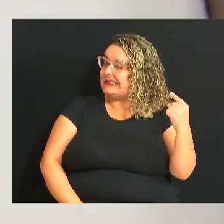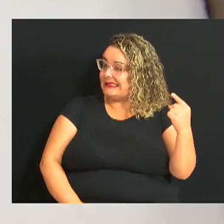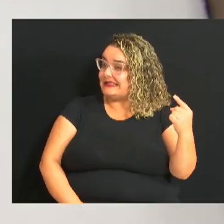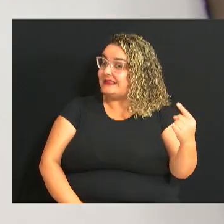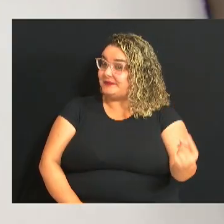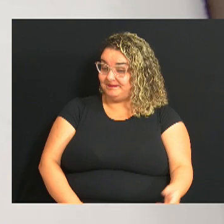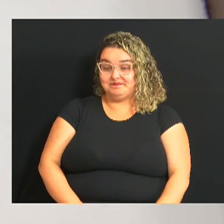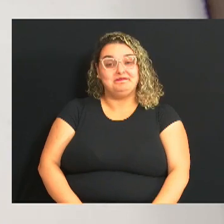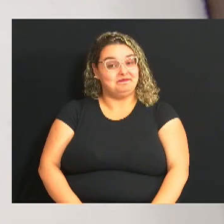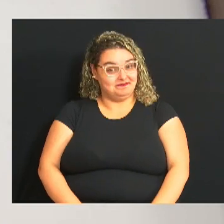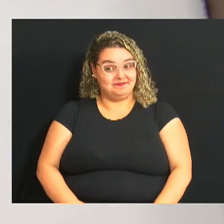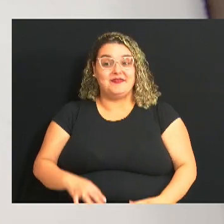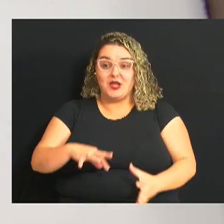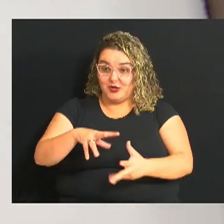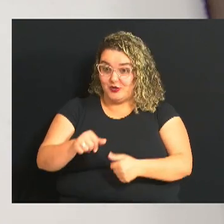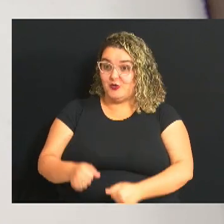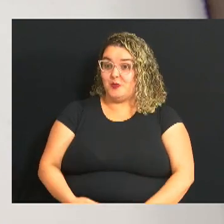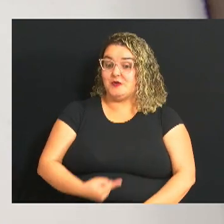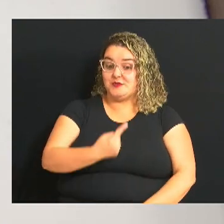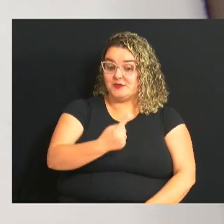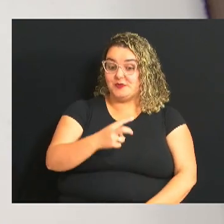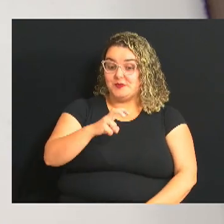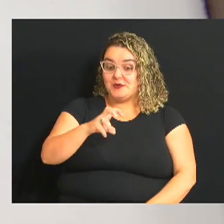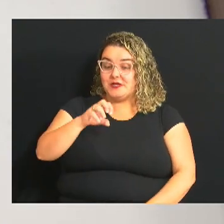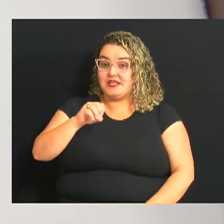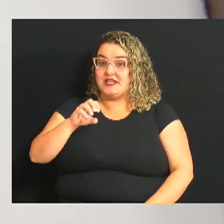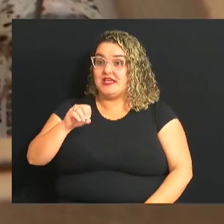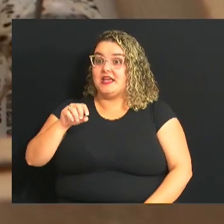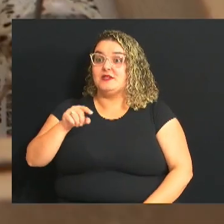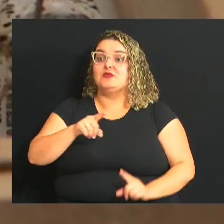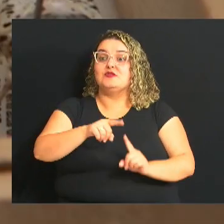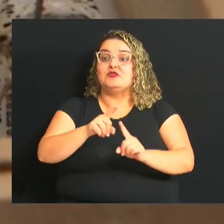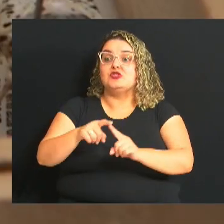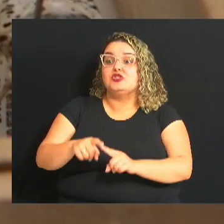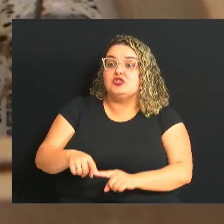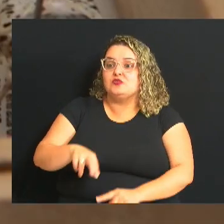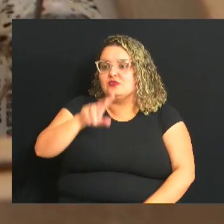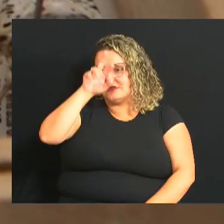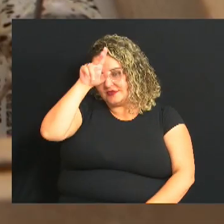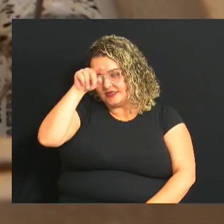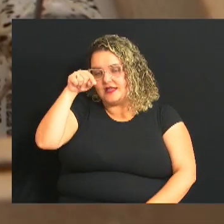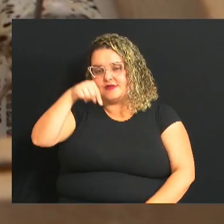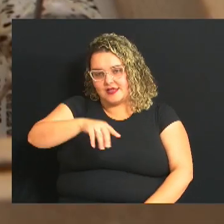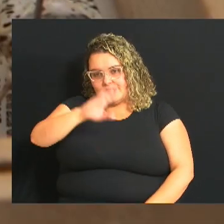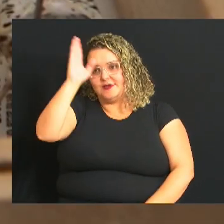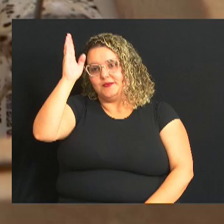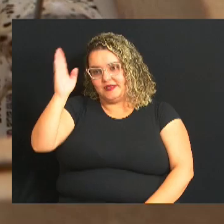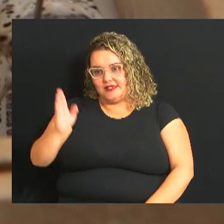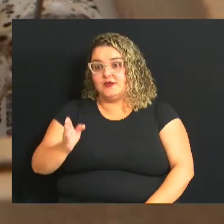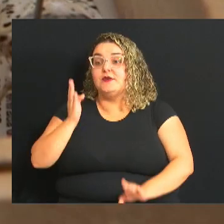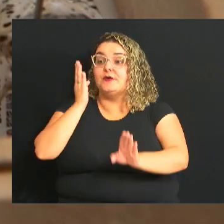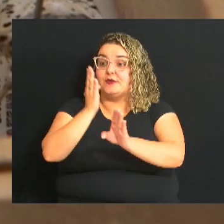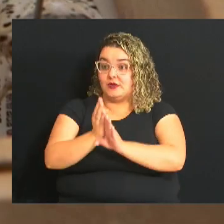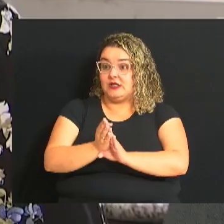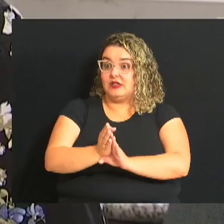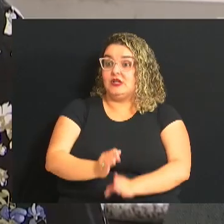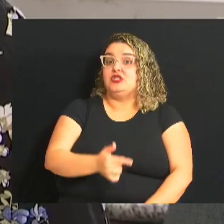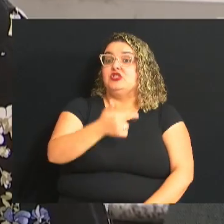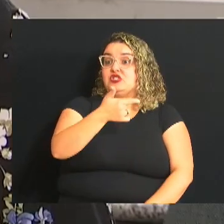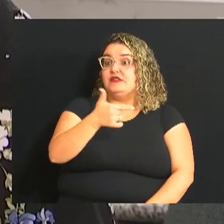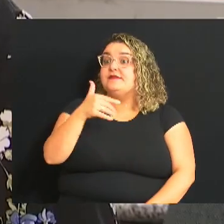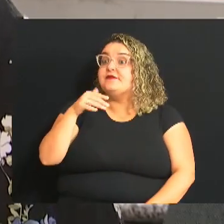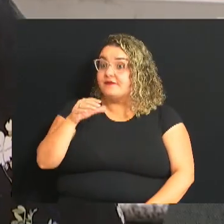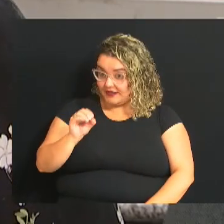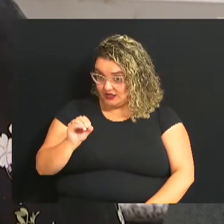No mundo existem 1.500 espécies de cigarras. Aqui no Brasil é possível encontrar cerca de 20. Ela